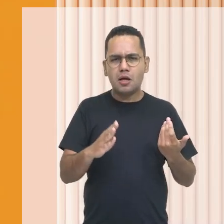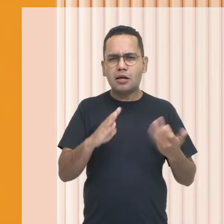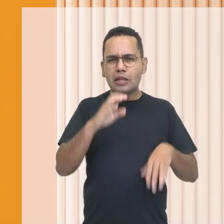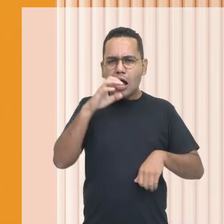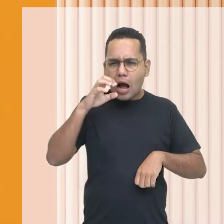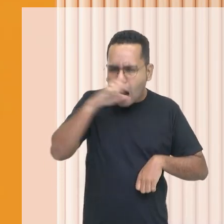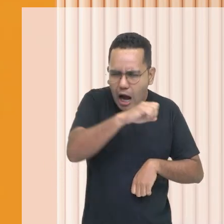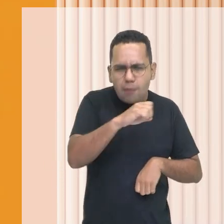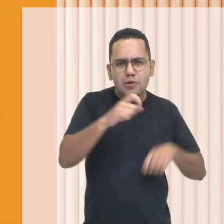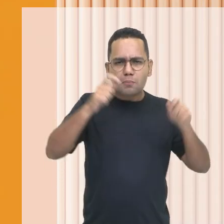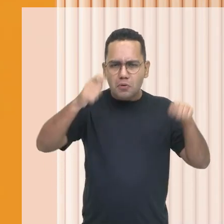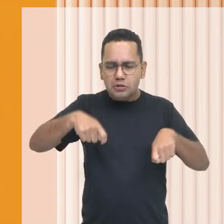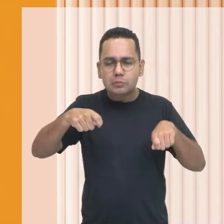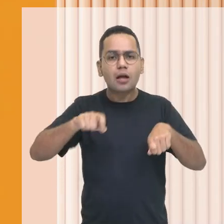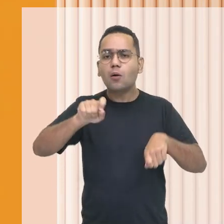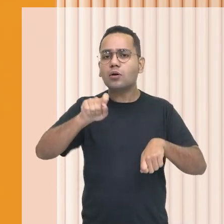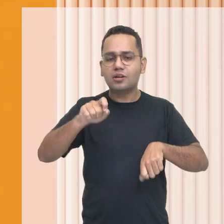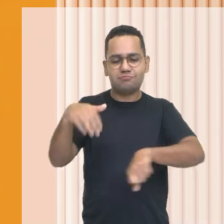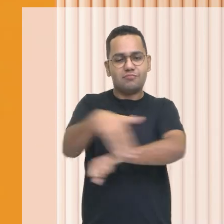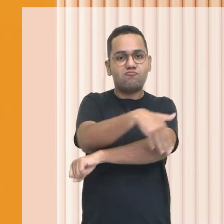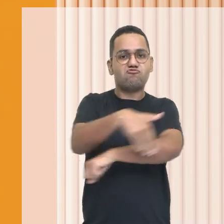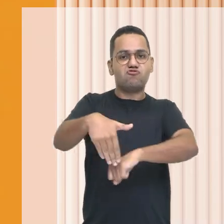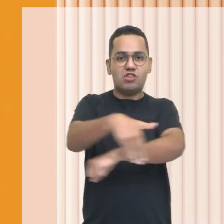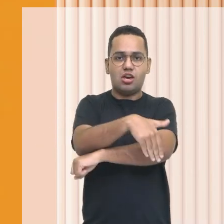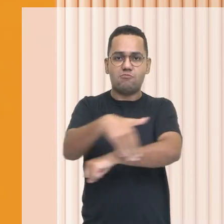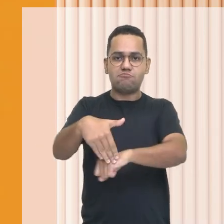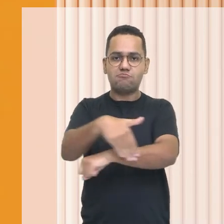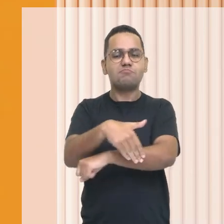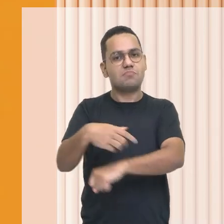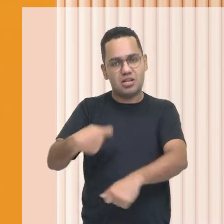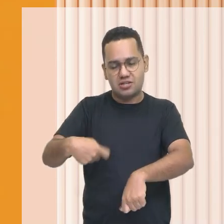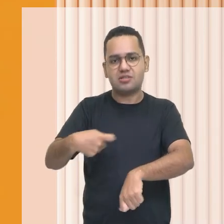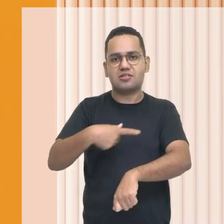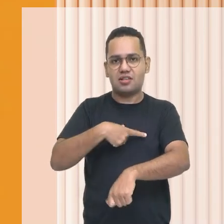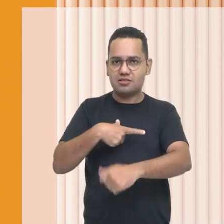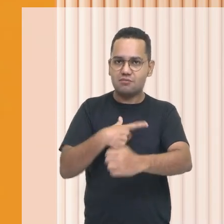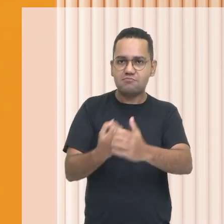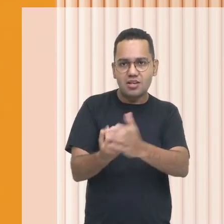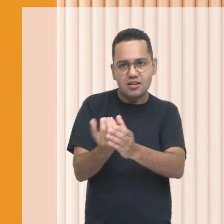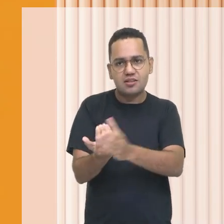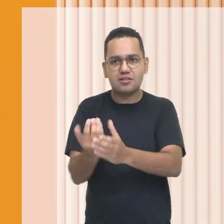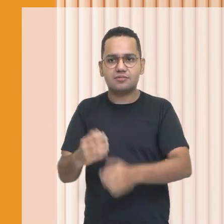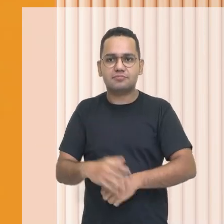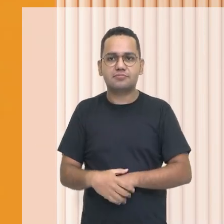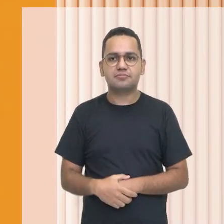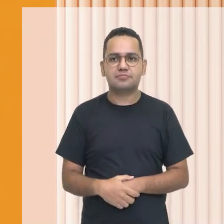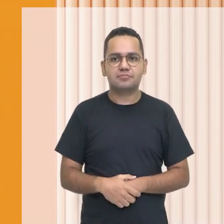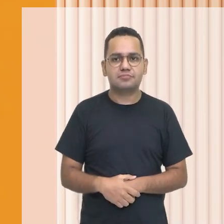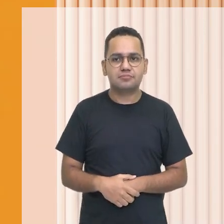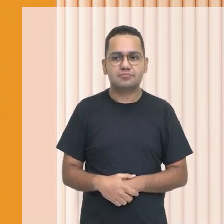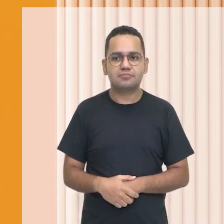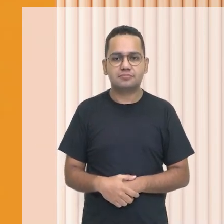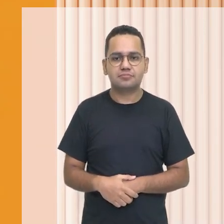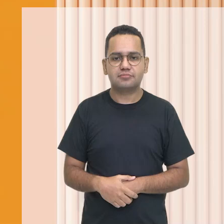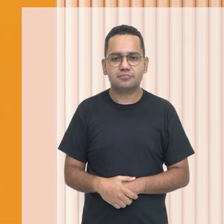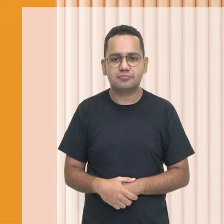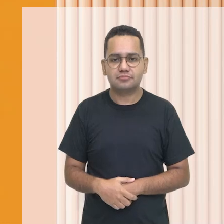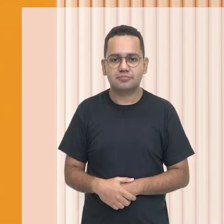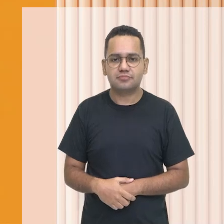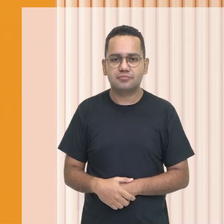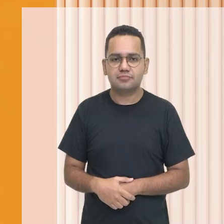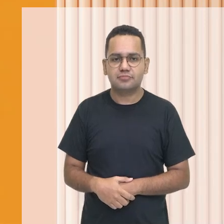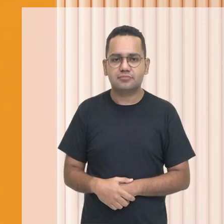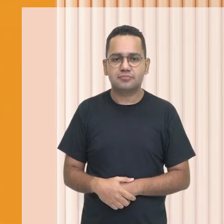rodoviário. Então, para você perceber, né, a importância desse contexto, pois o